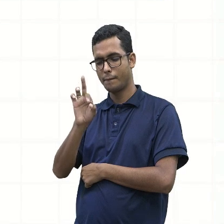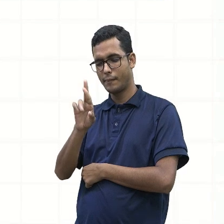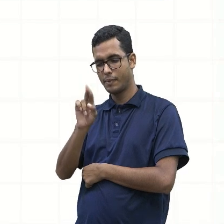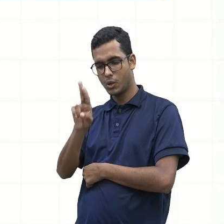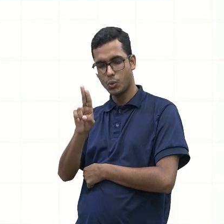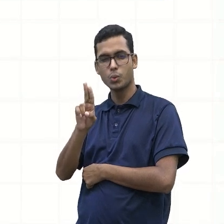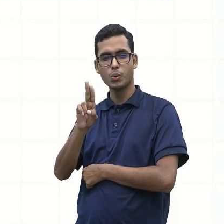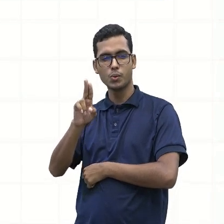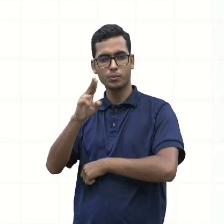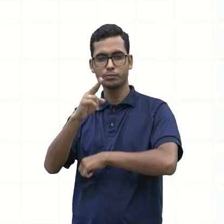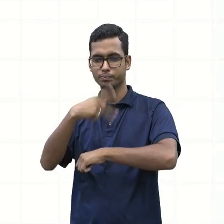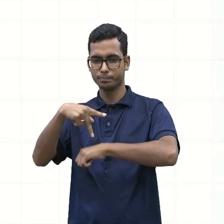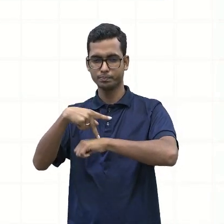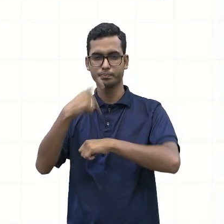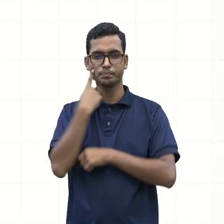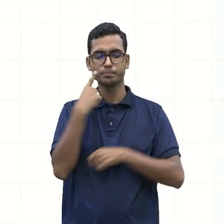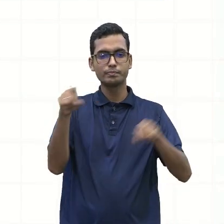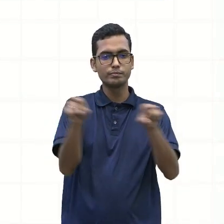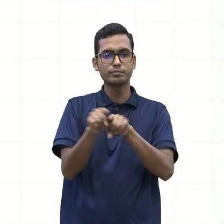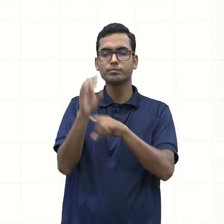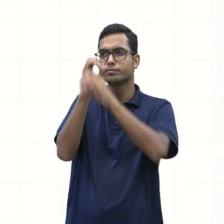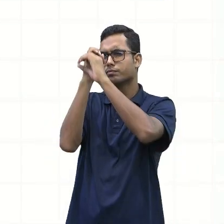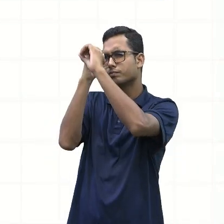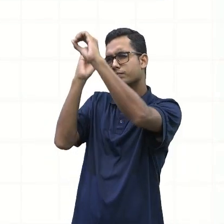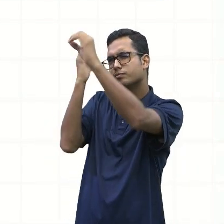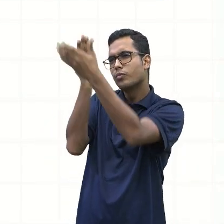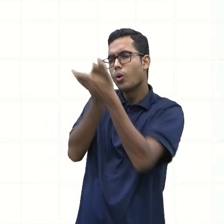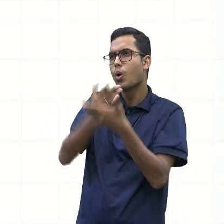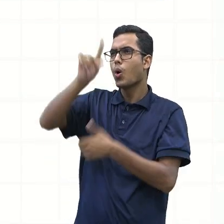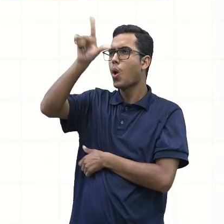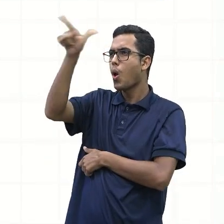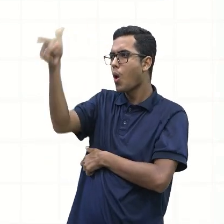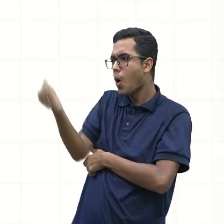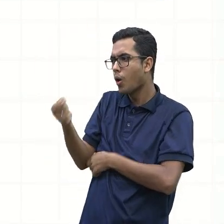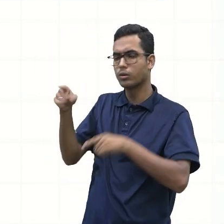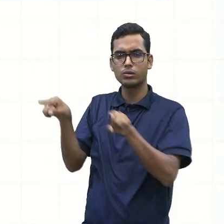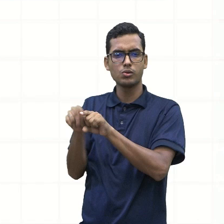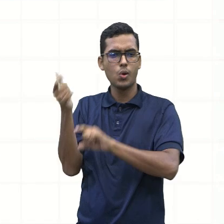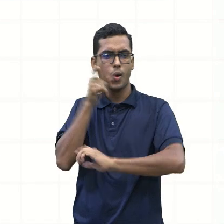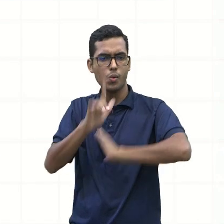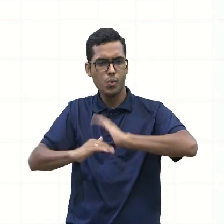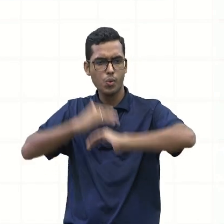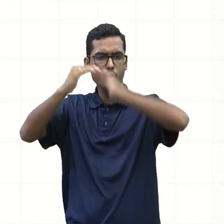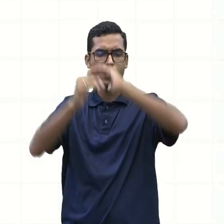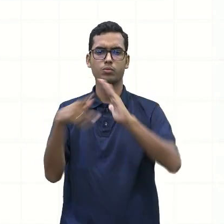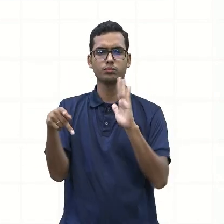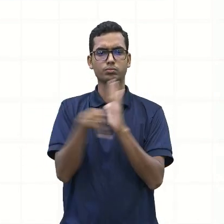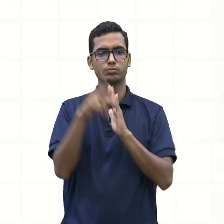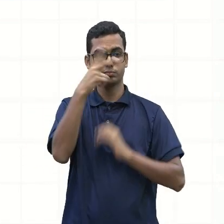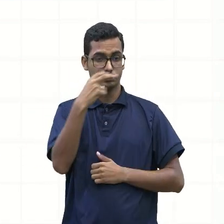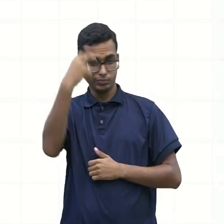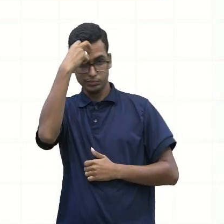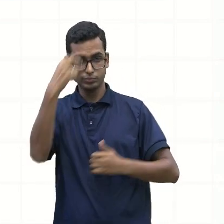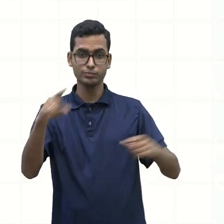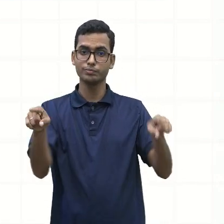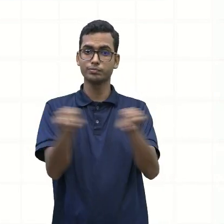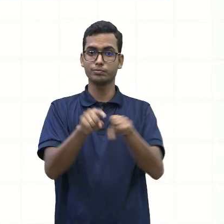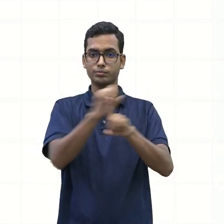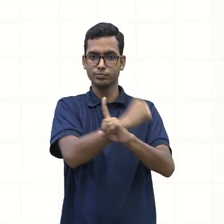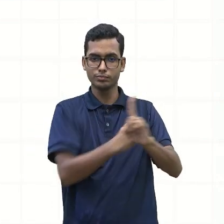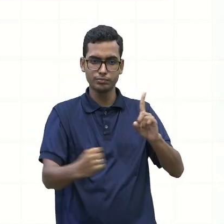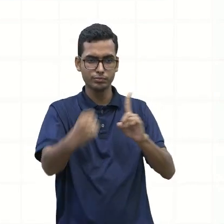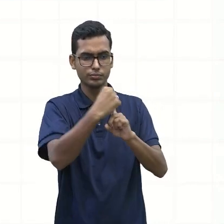a Lua e os seres celestes para poder fazer o desenvolvimento da sua cultura, da sua